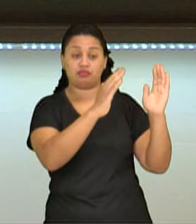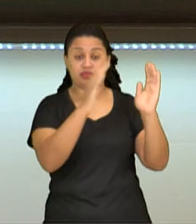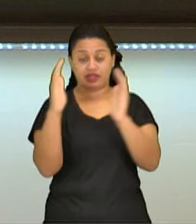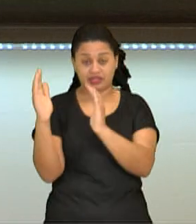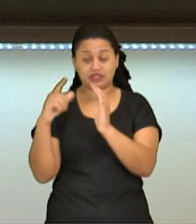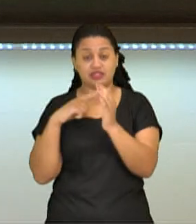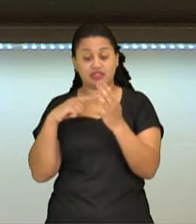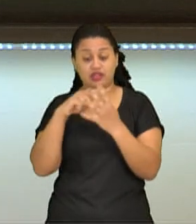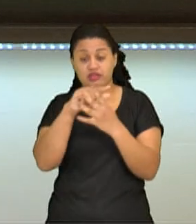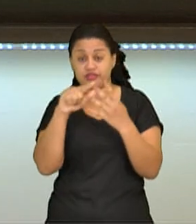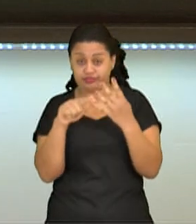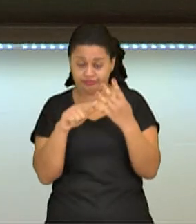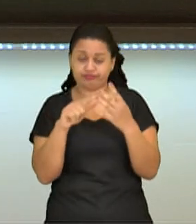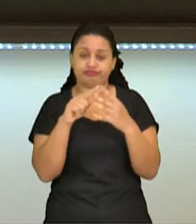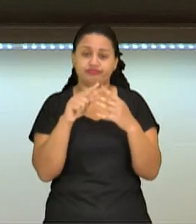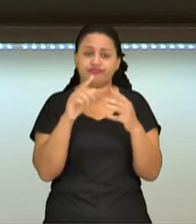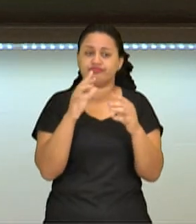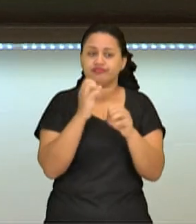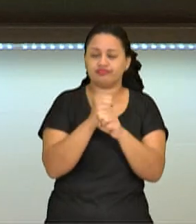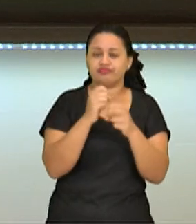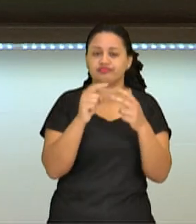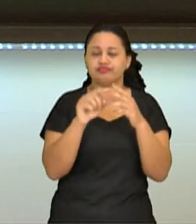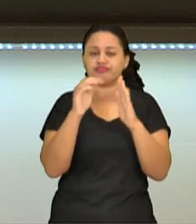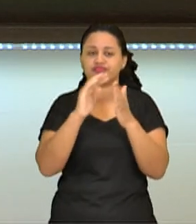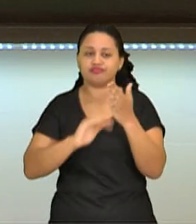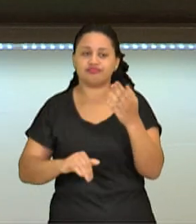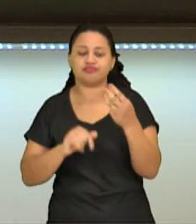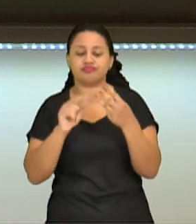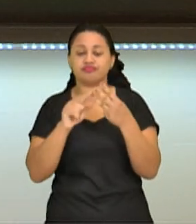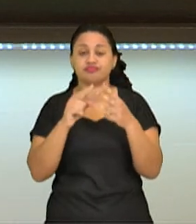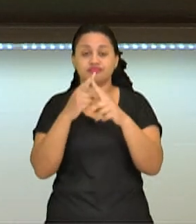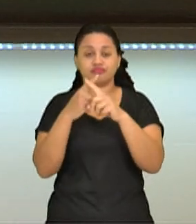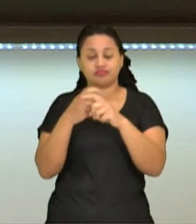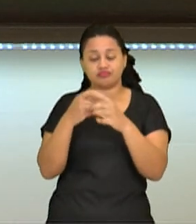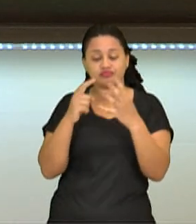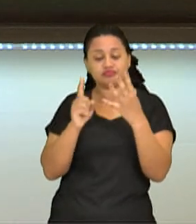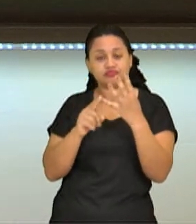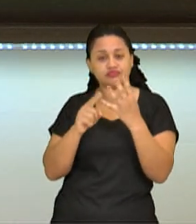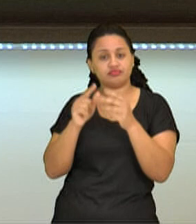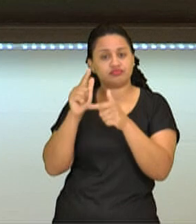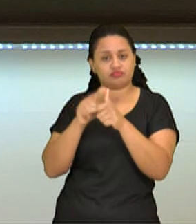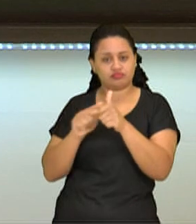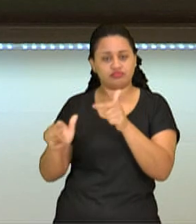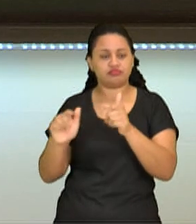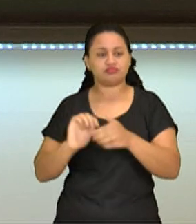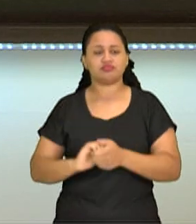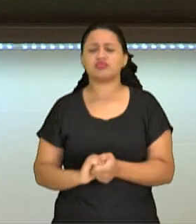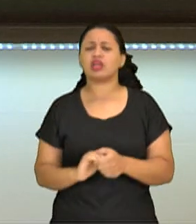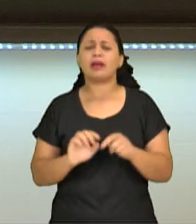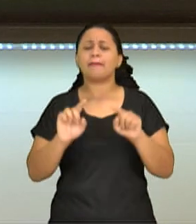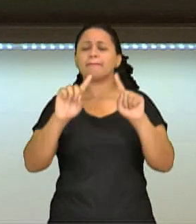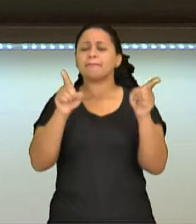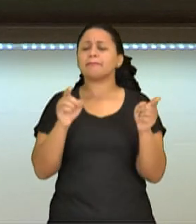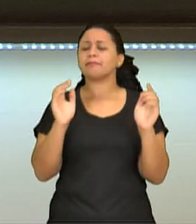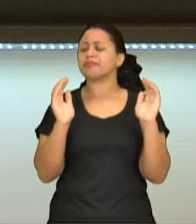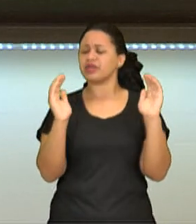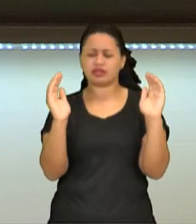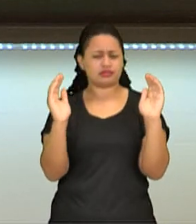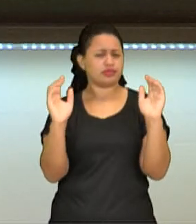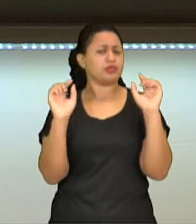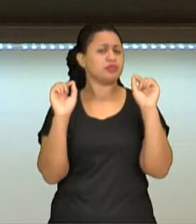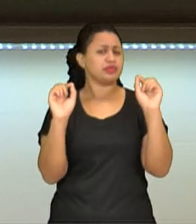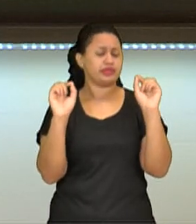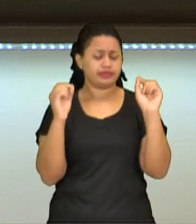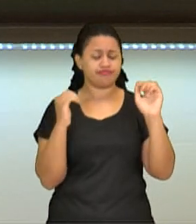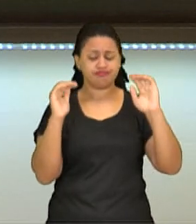Bom, parênteses, o que são parênteses? Parênteses são sinais de associação, que é aquele sinal curvo assim, né, que faz